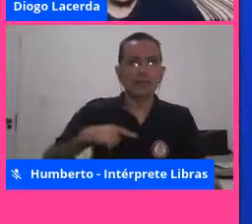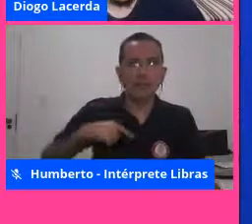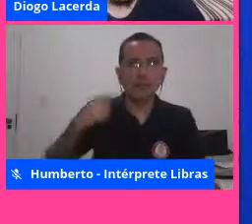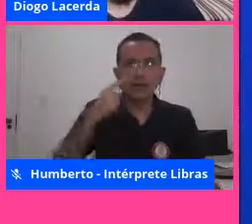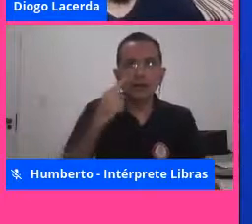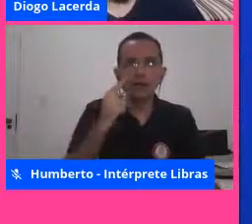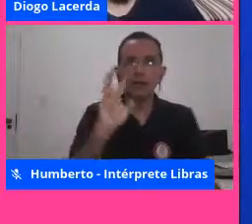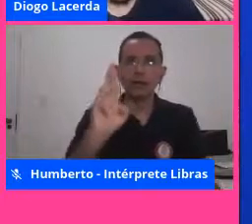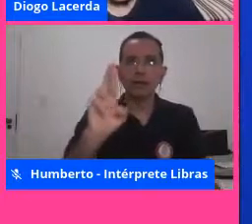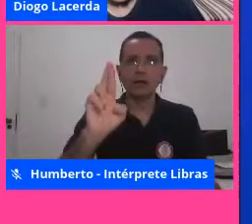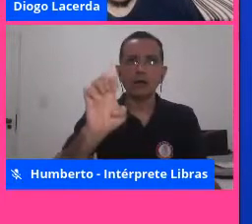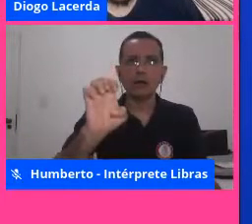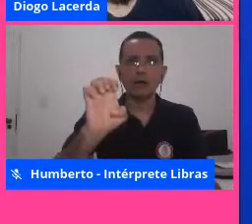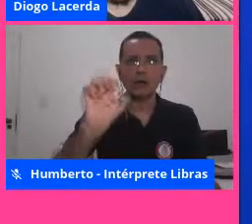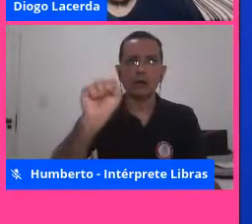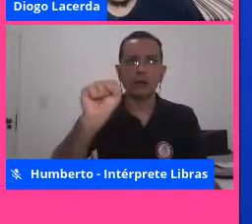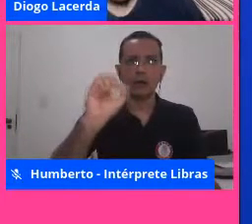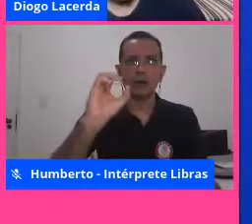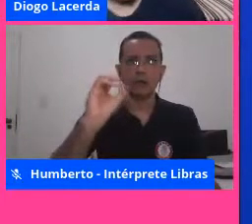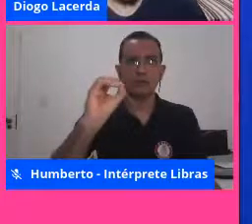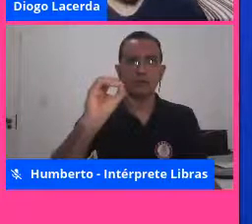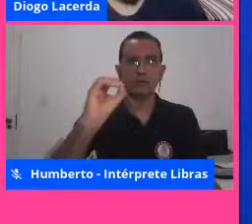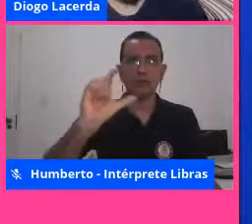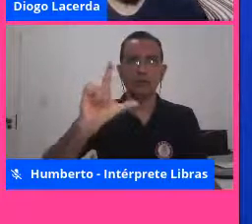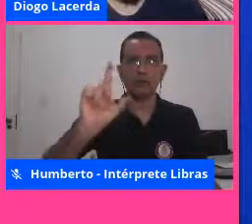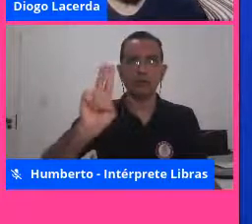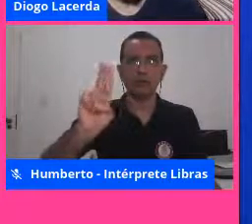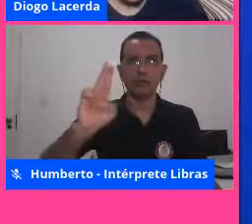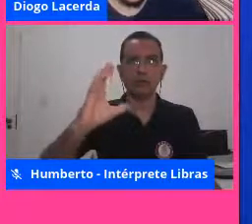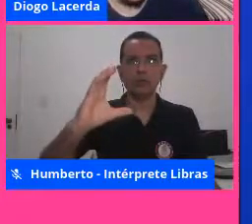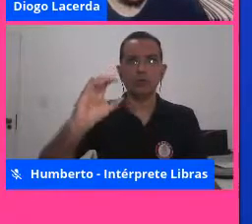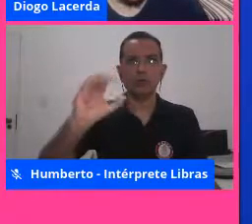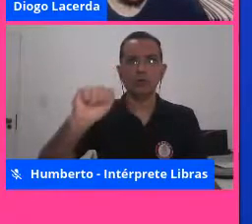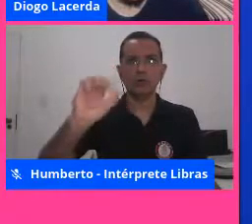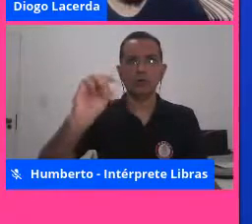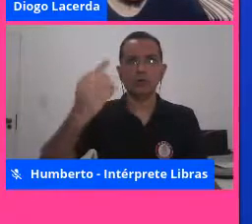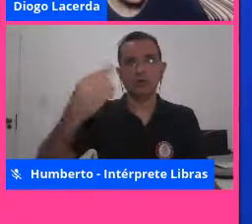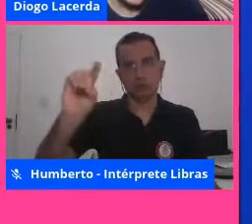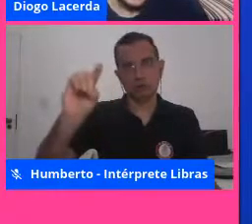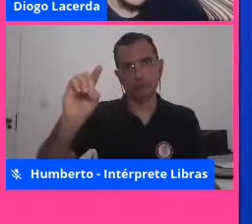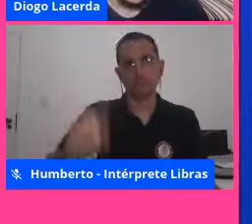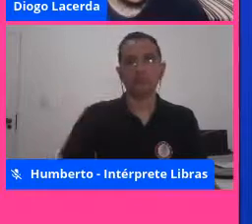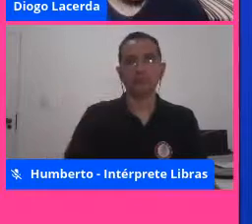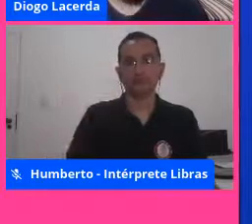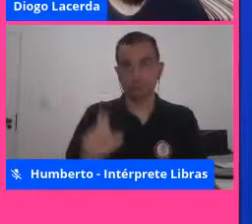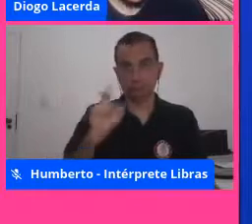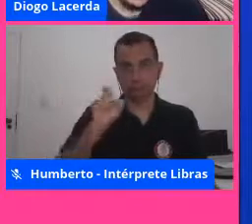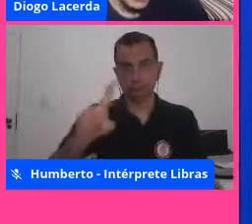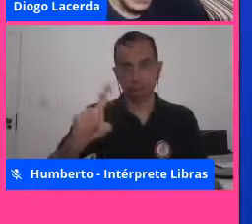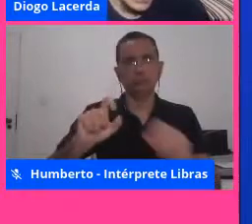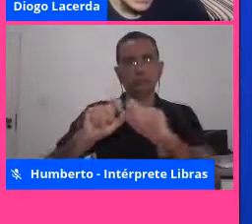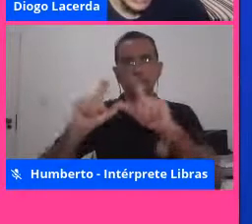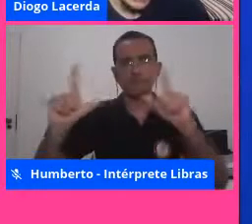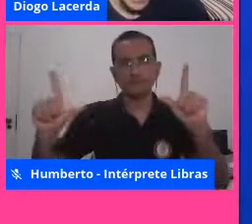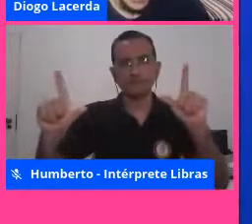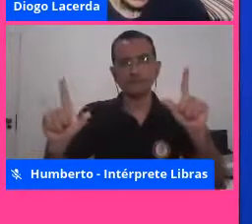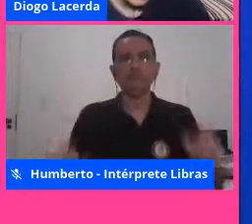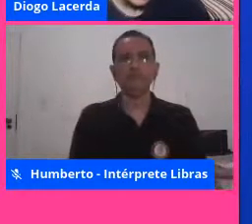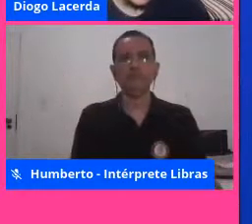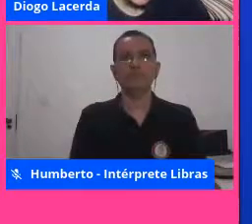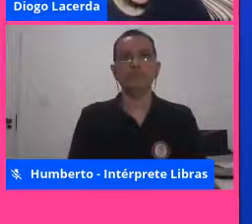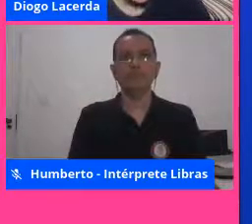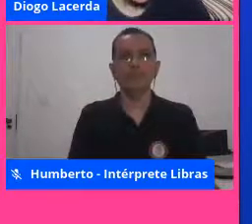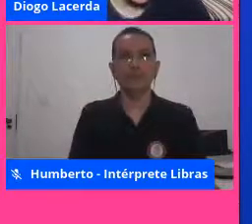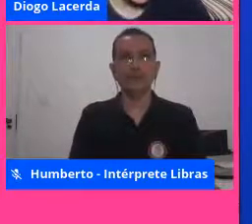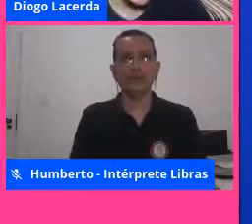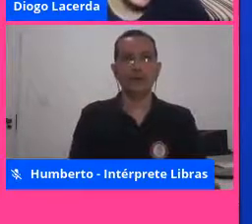né? Então, você vai clicar opções do Design Spark, você vem aqui salvar como, opções de Design Spark,